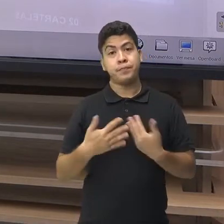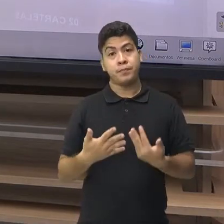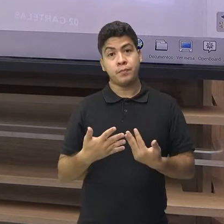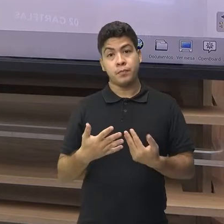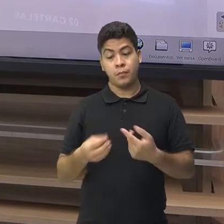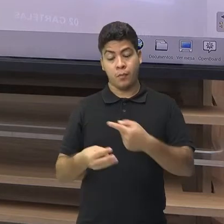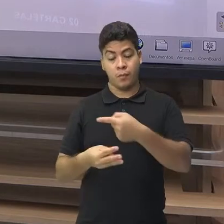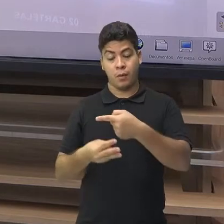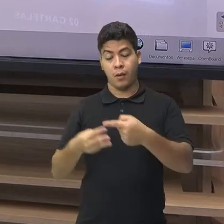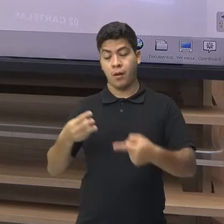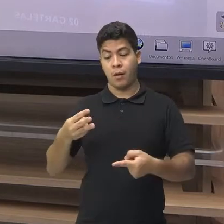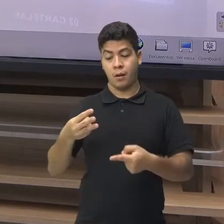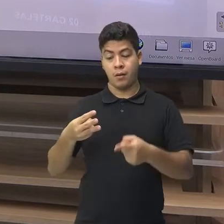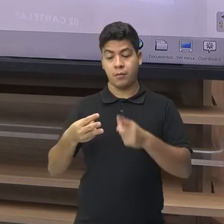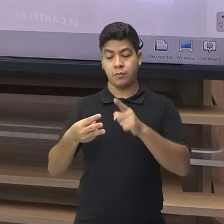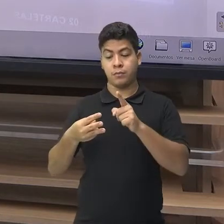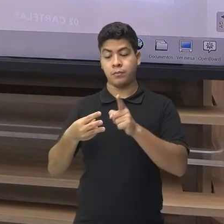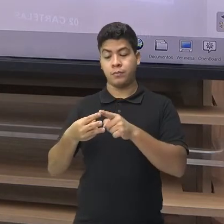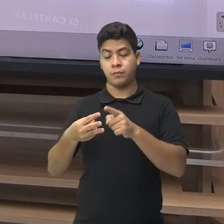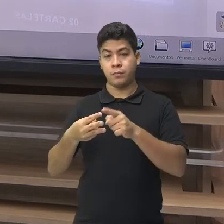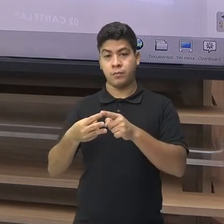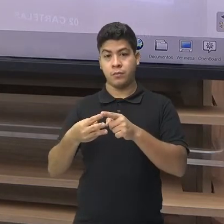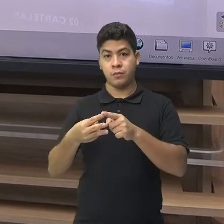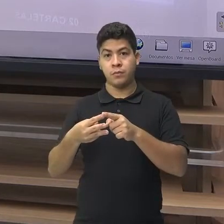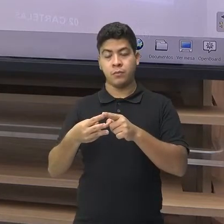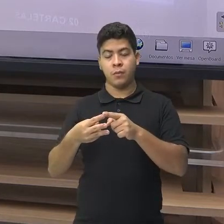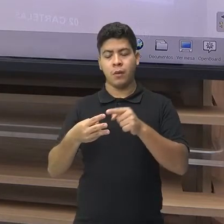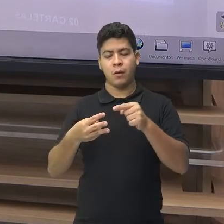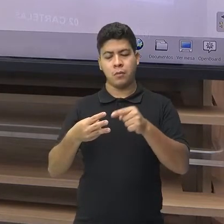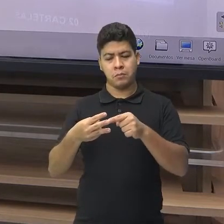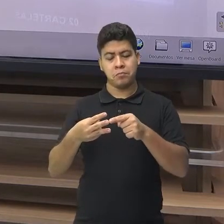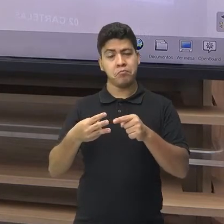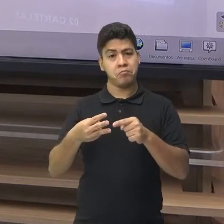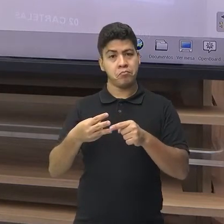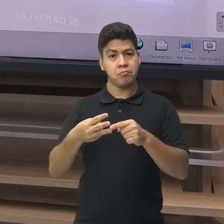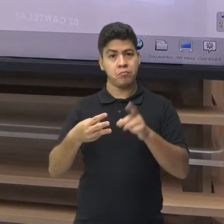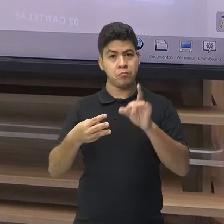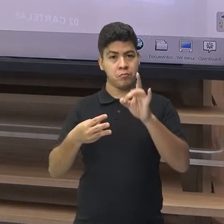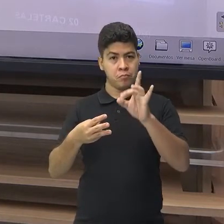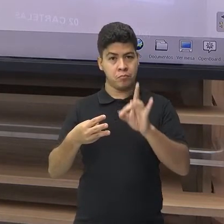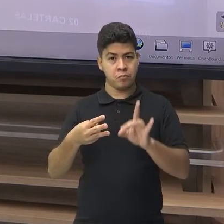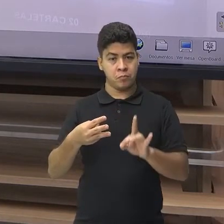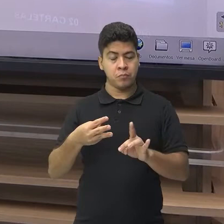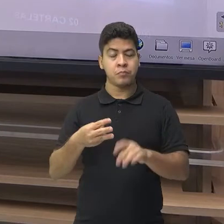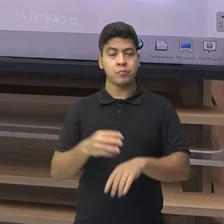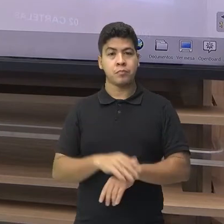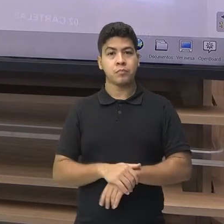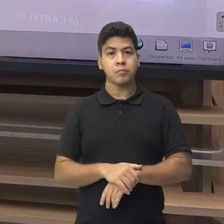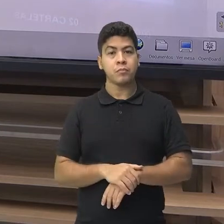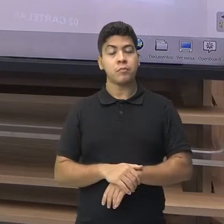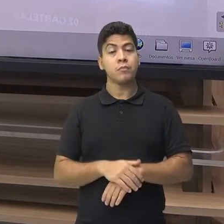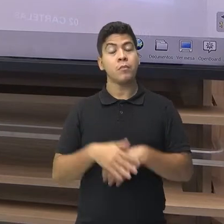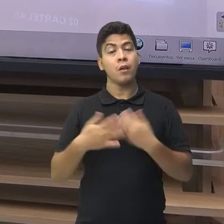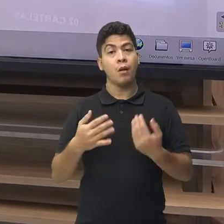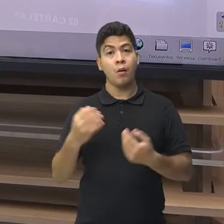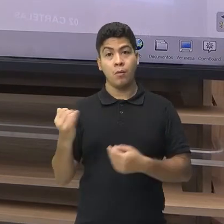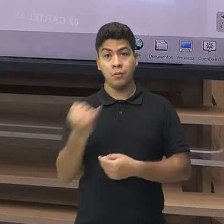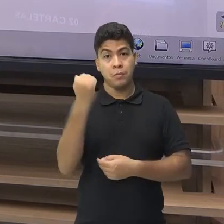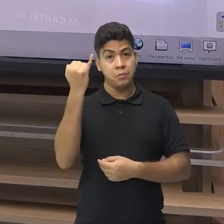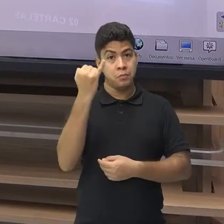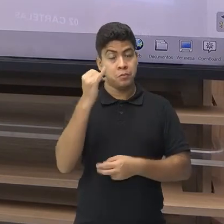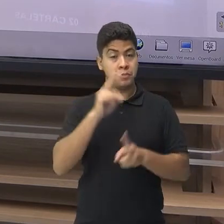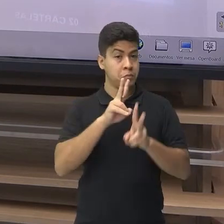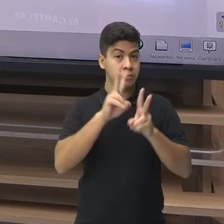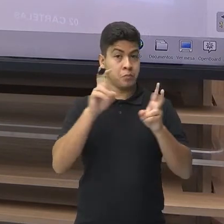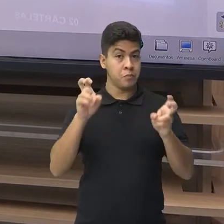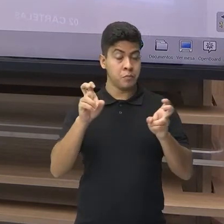isobárica e a transformação isotérmica. E agora vamos para um assunto muito importante na termodinâmica, que